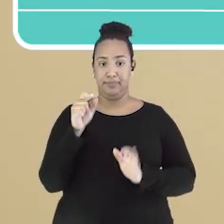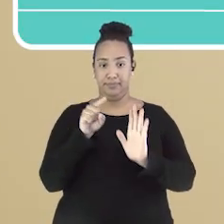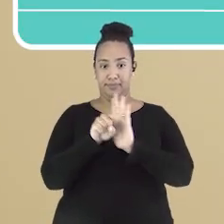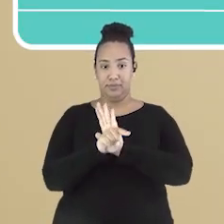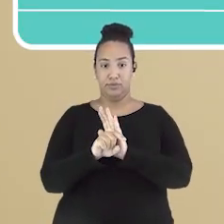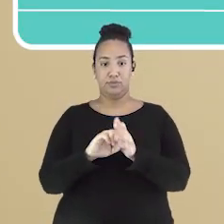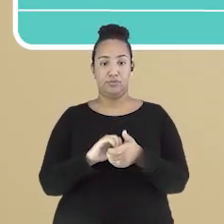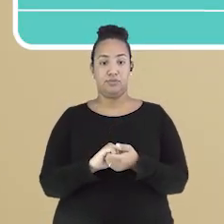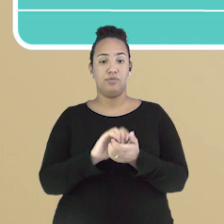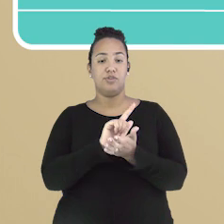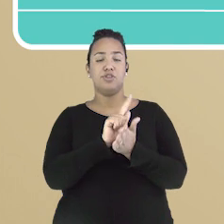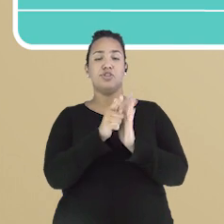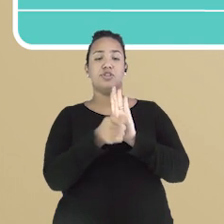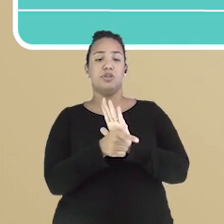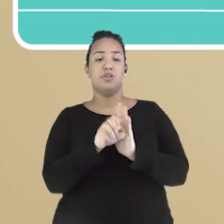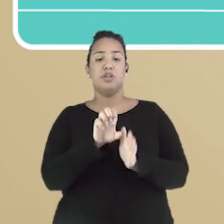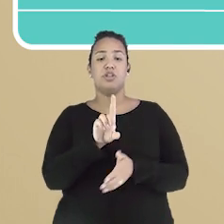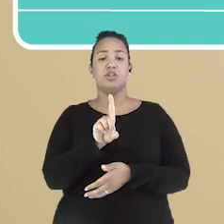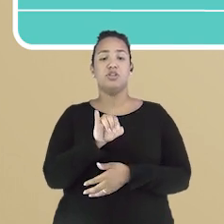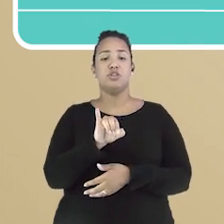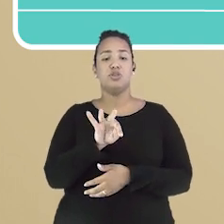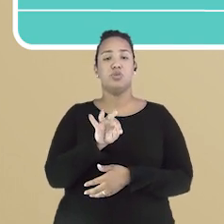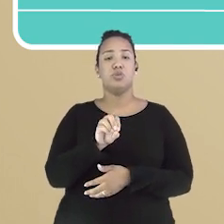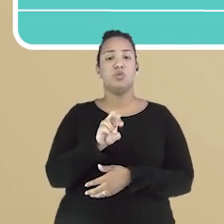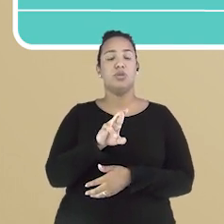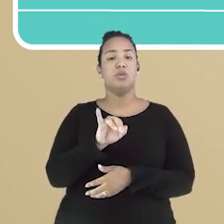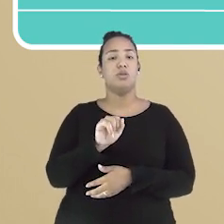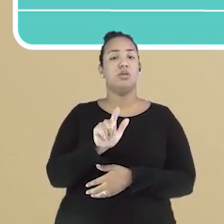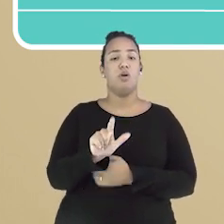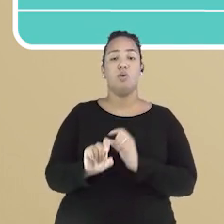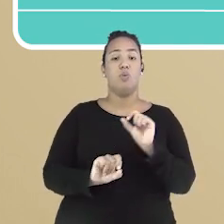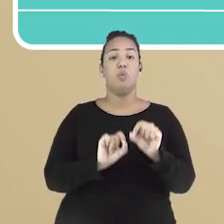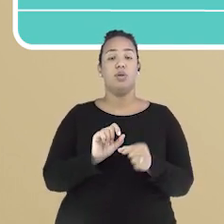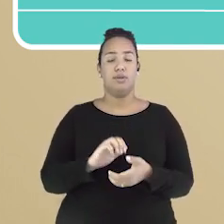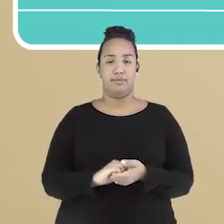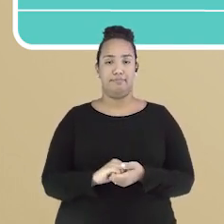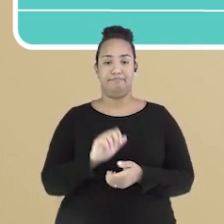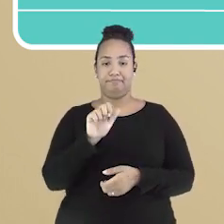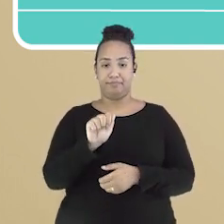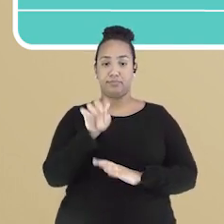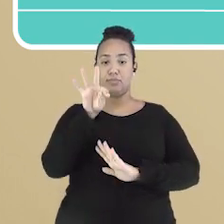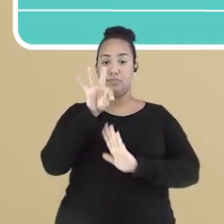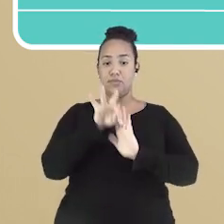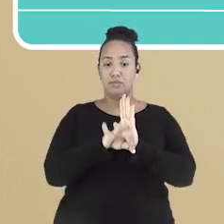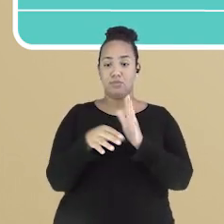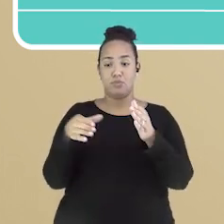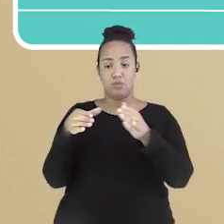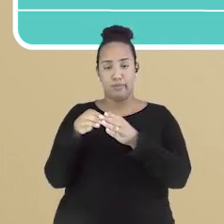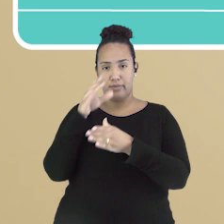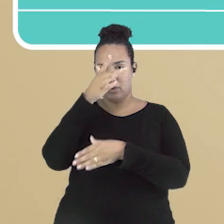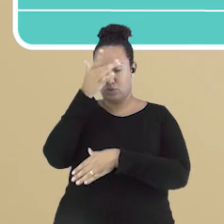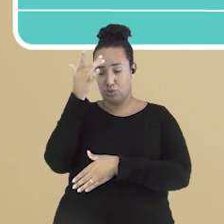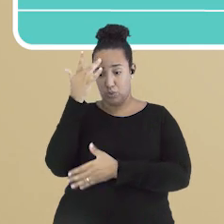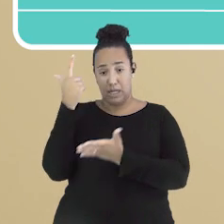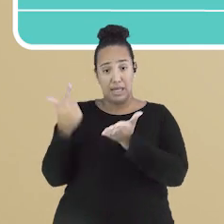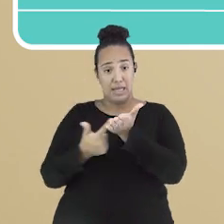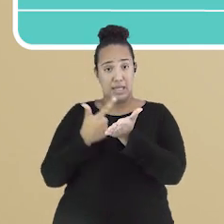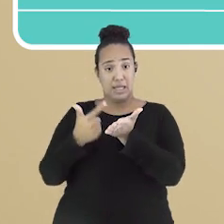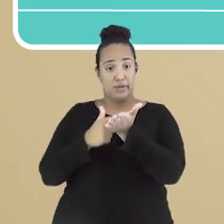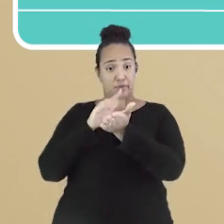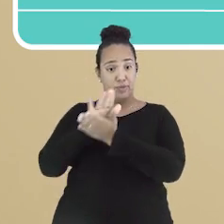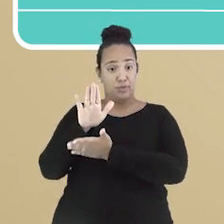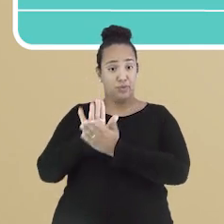1. O que é o gênero editorial? Letra A. É um texto publicado por editoras de livros e trata de